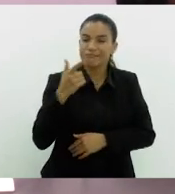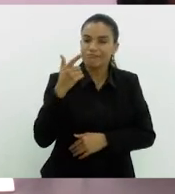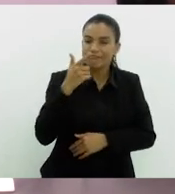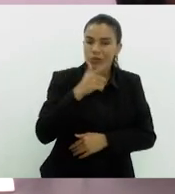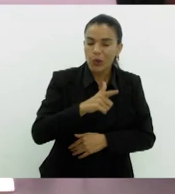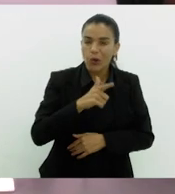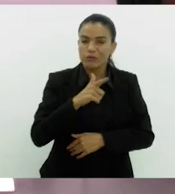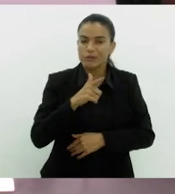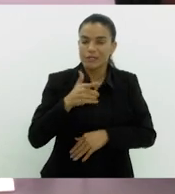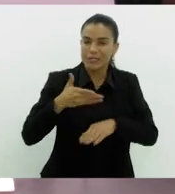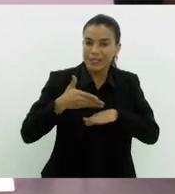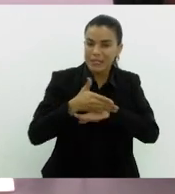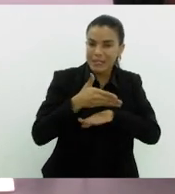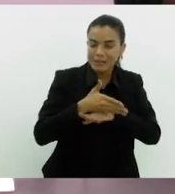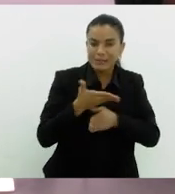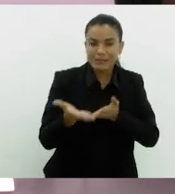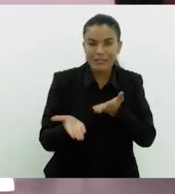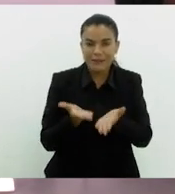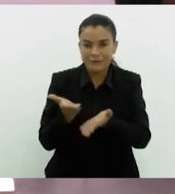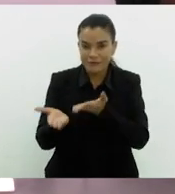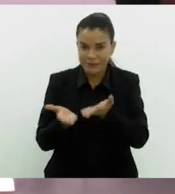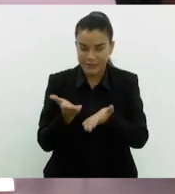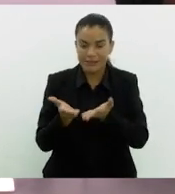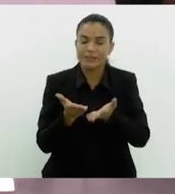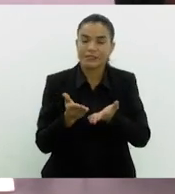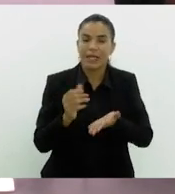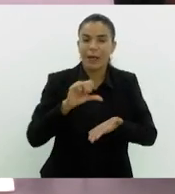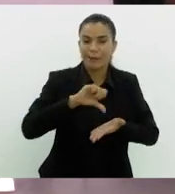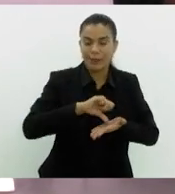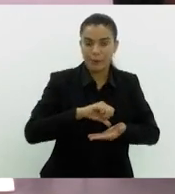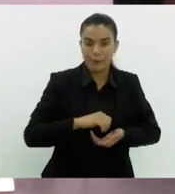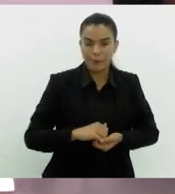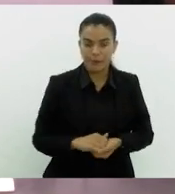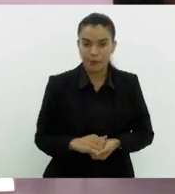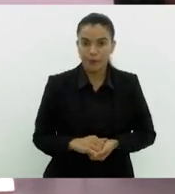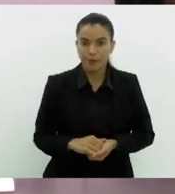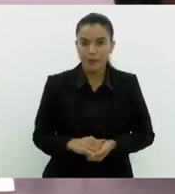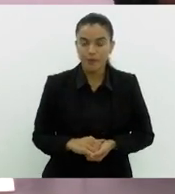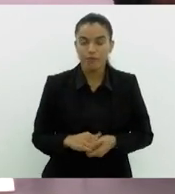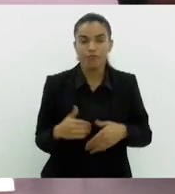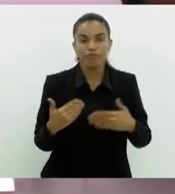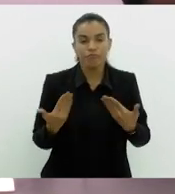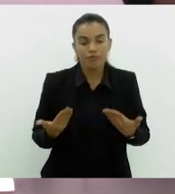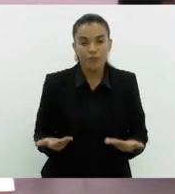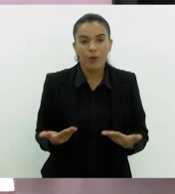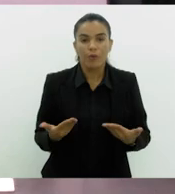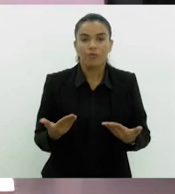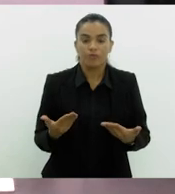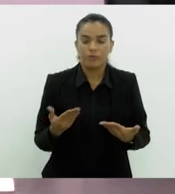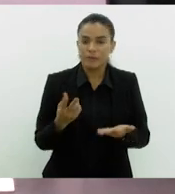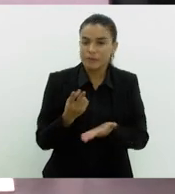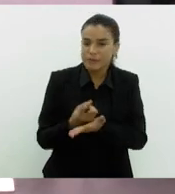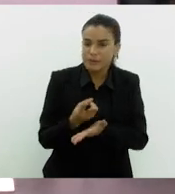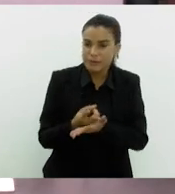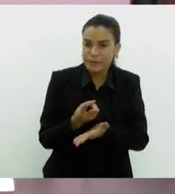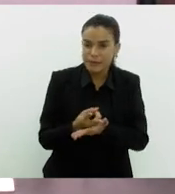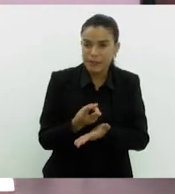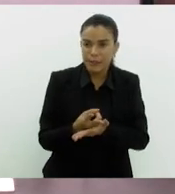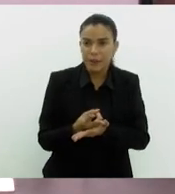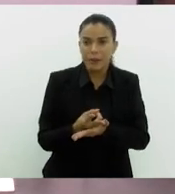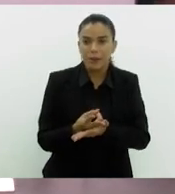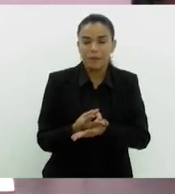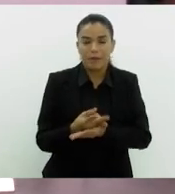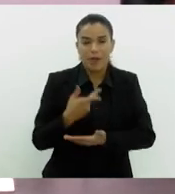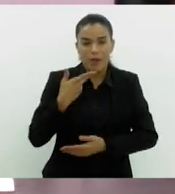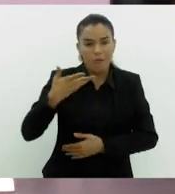as nossas mulheres que estão nas regiões metropolitanas alcançam. Então, nesse sentido, eu trago sempre, deputada,